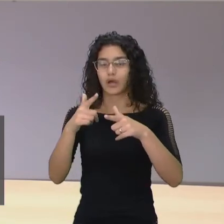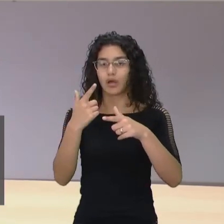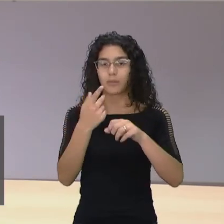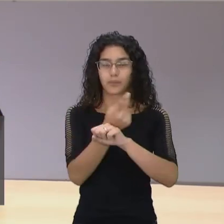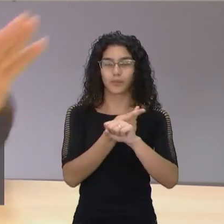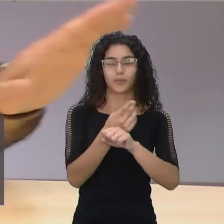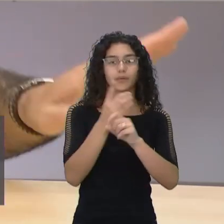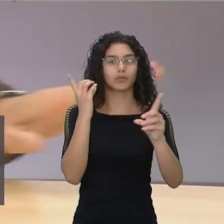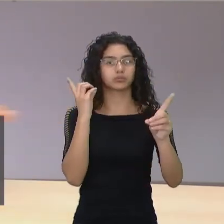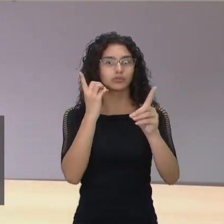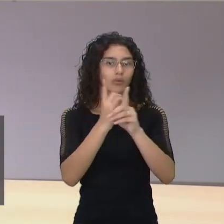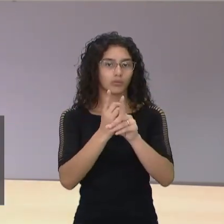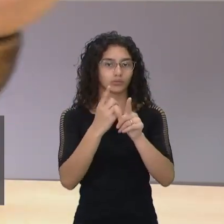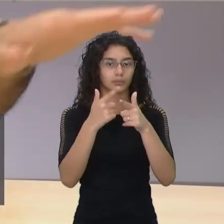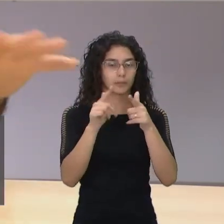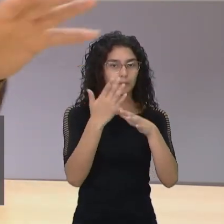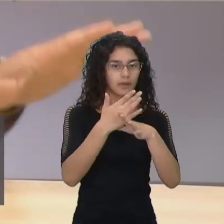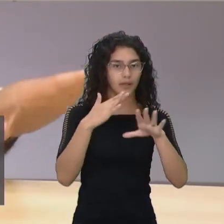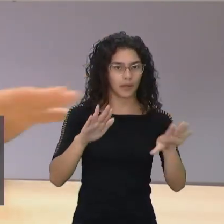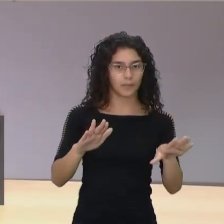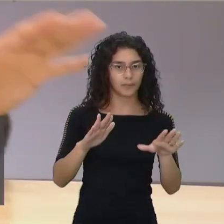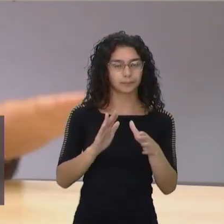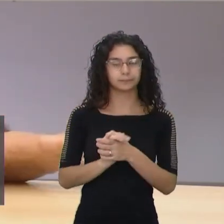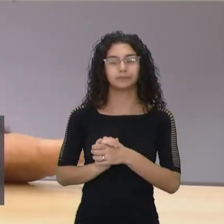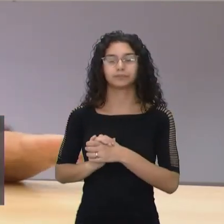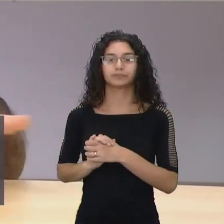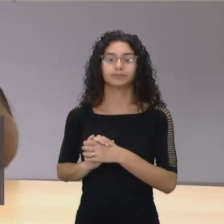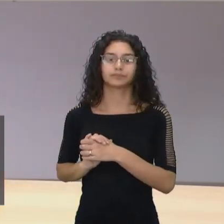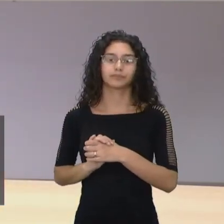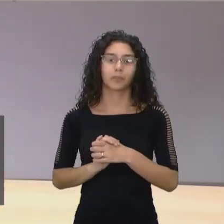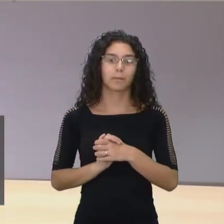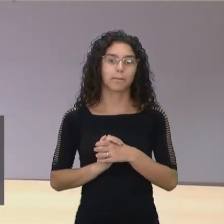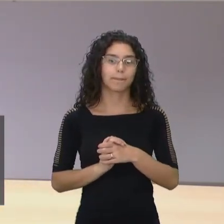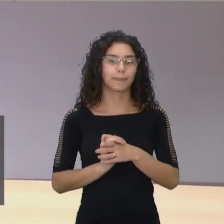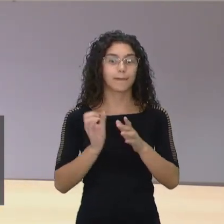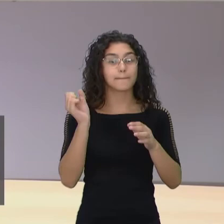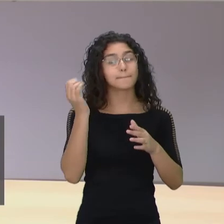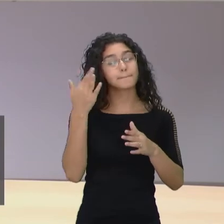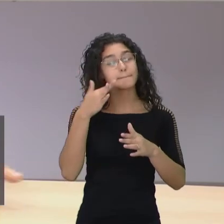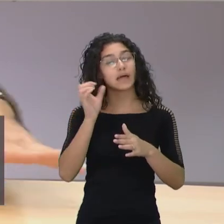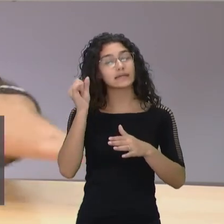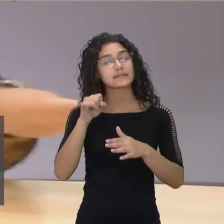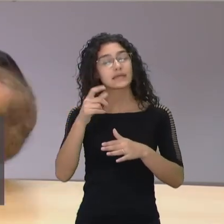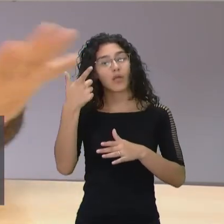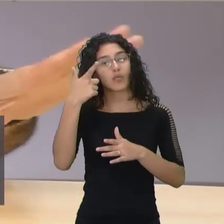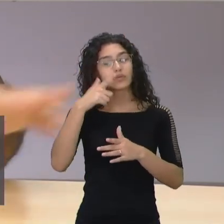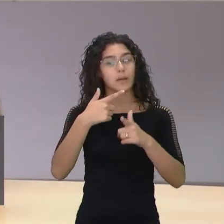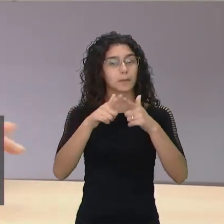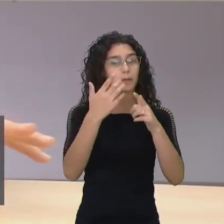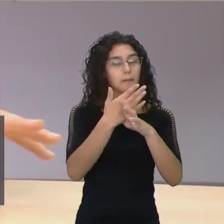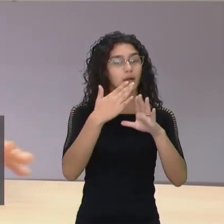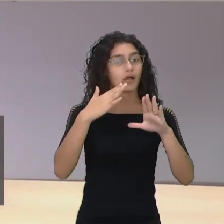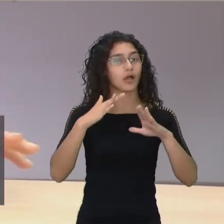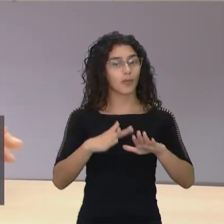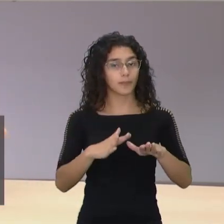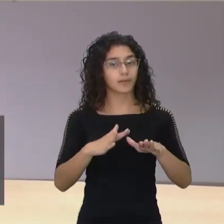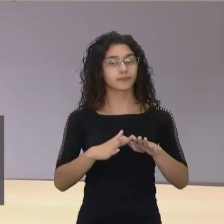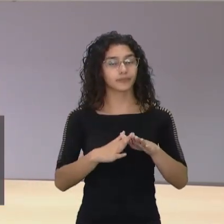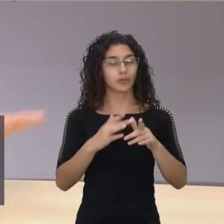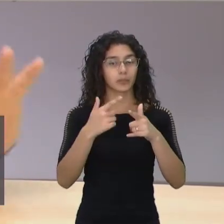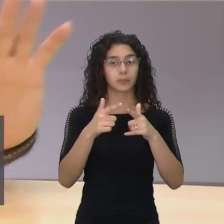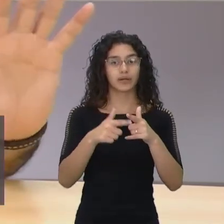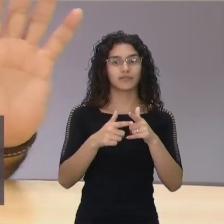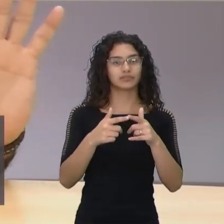fazendo uma abordagem sobre a questão moral e ética ou civilizatória, mas se você conseguiu resolver aquele problema que estava te